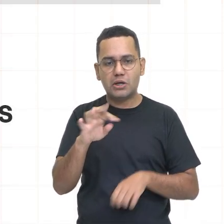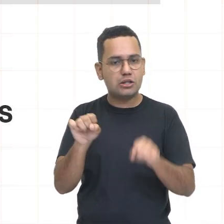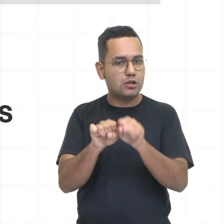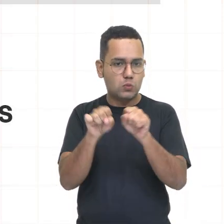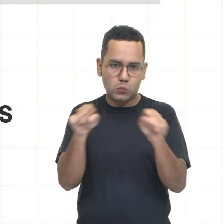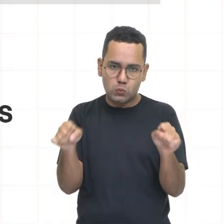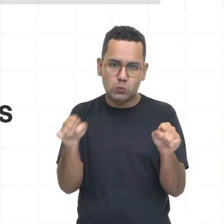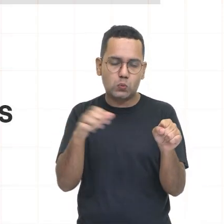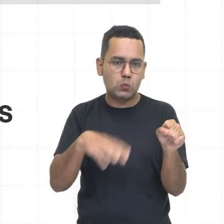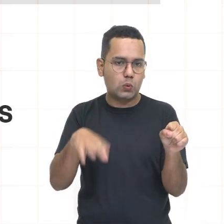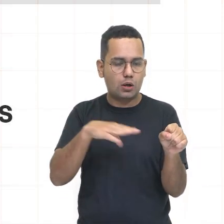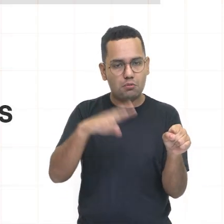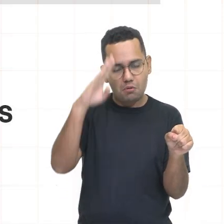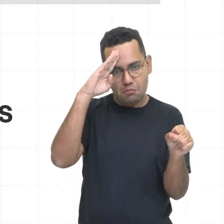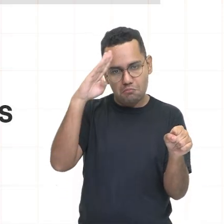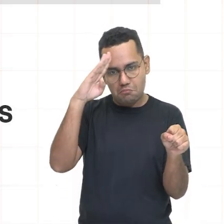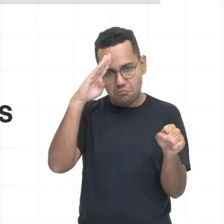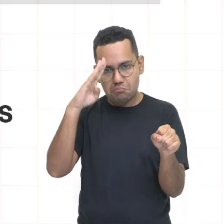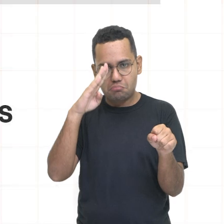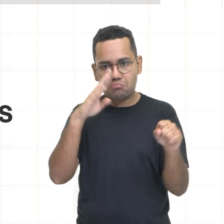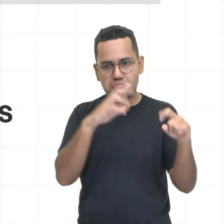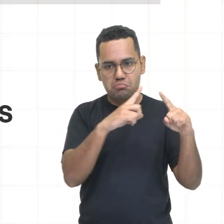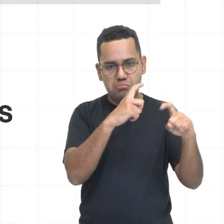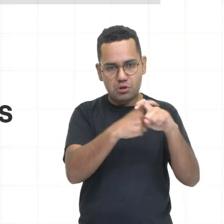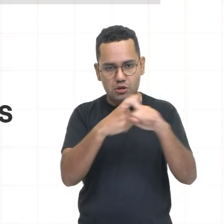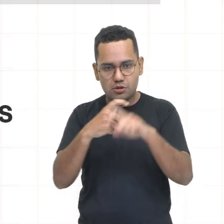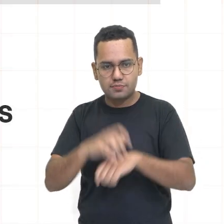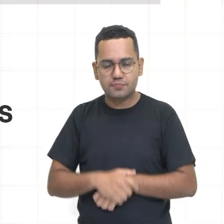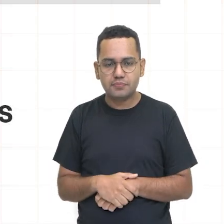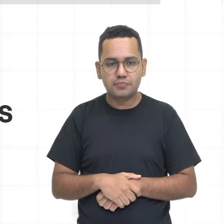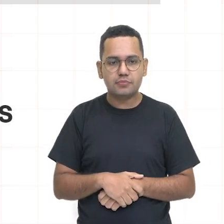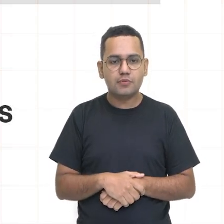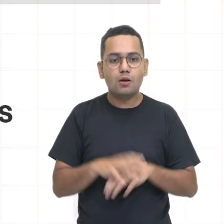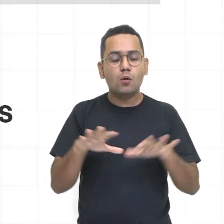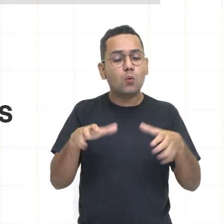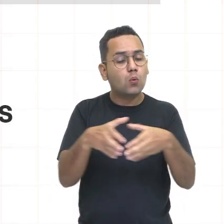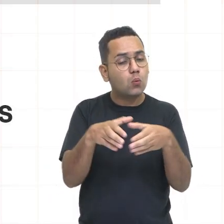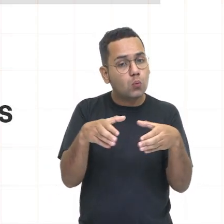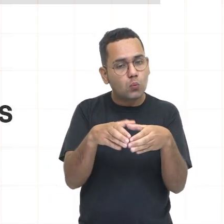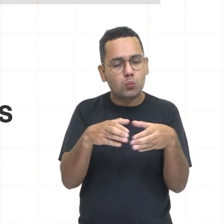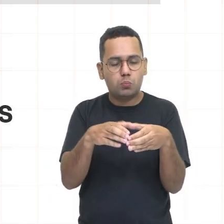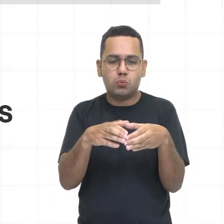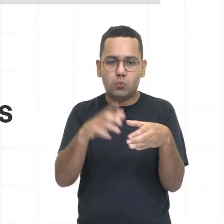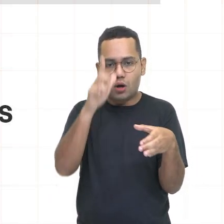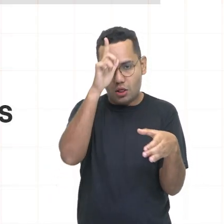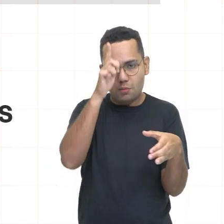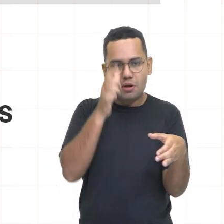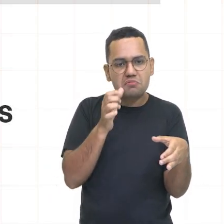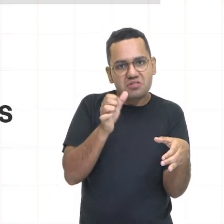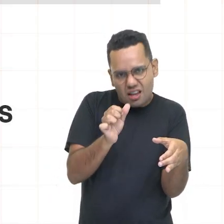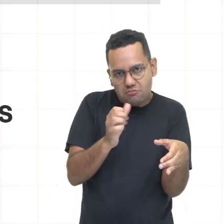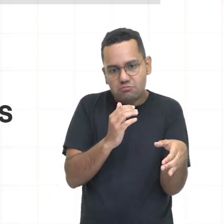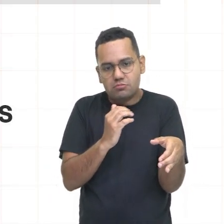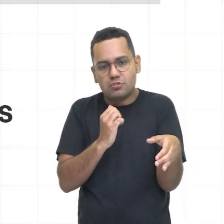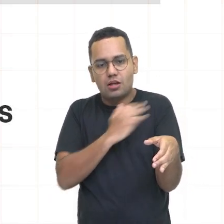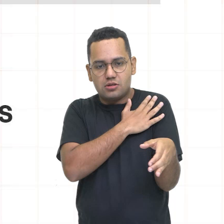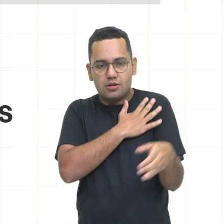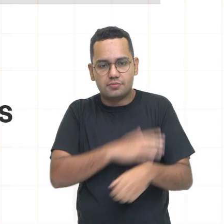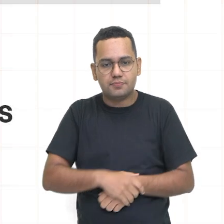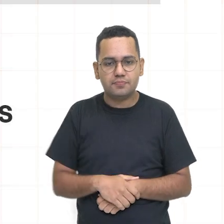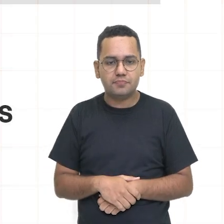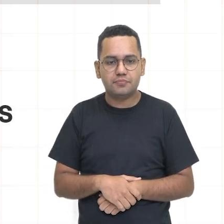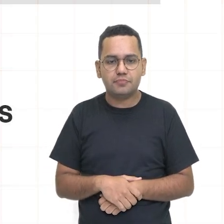contexto, vamos observar aí que as tropas alemãs do 6º Exército, que era justamente a tropa alemã que estava